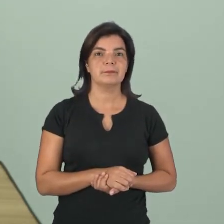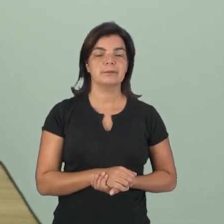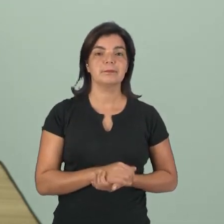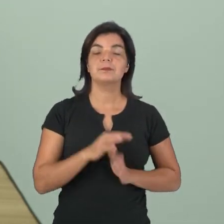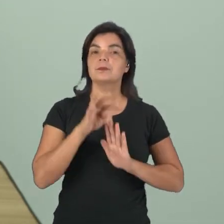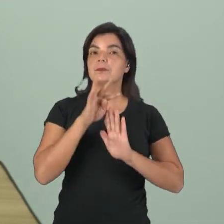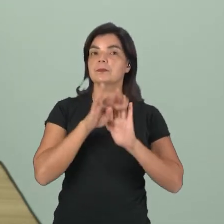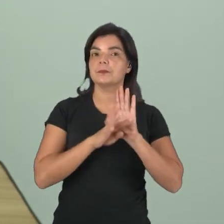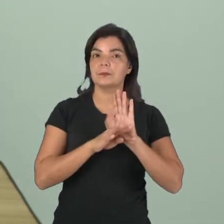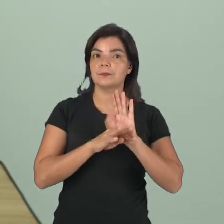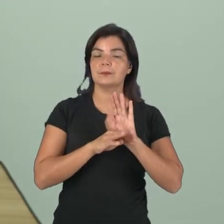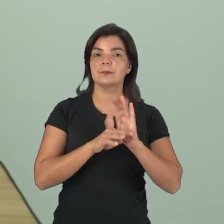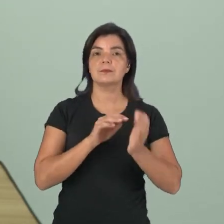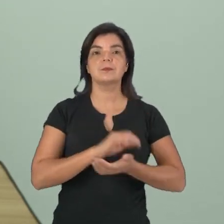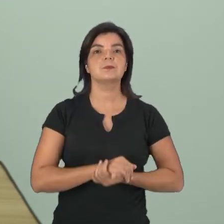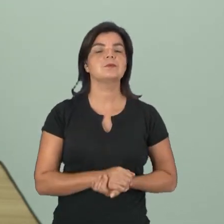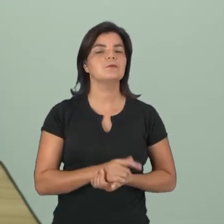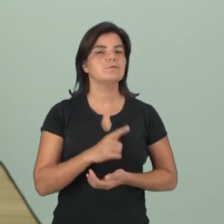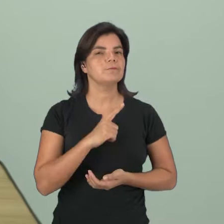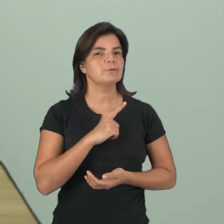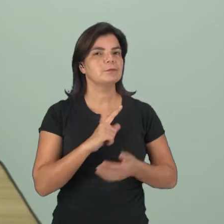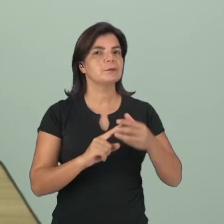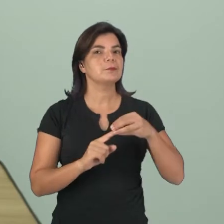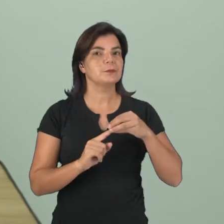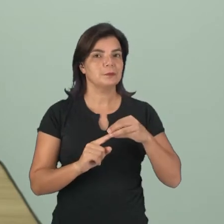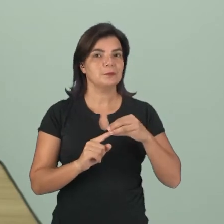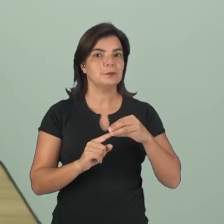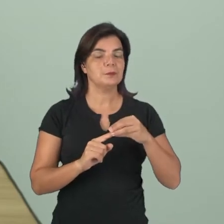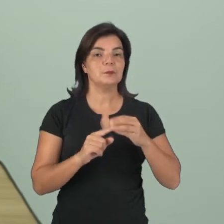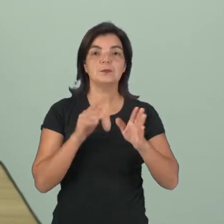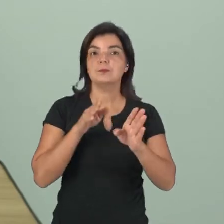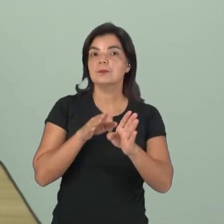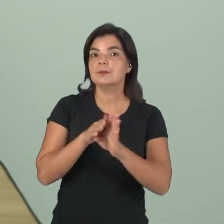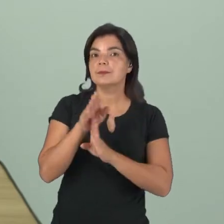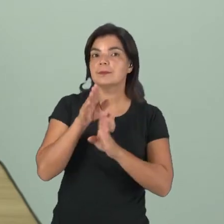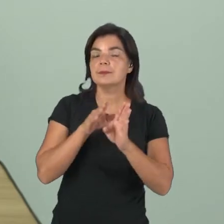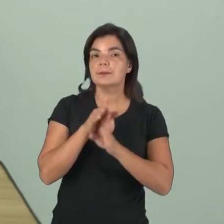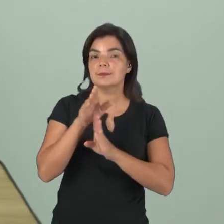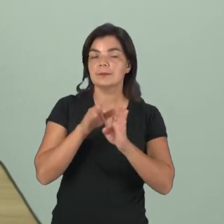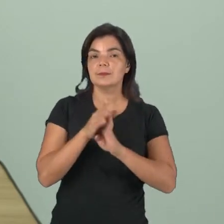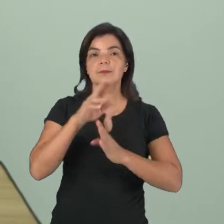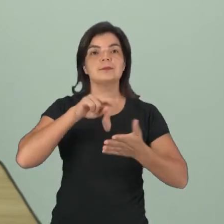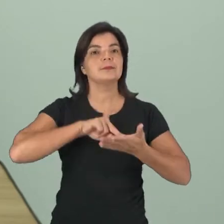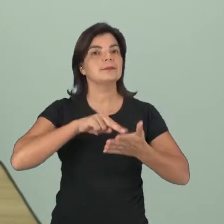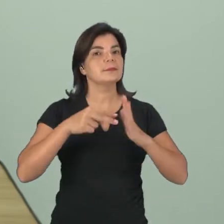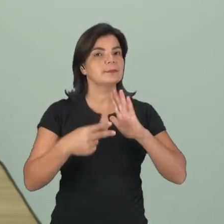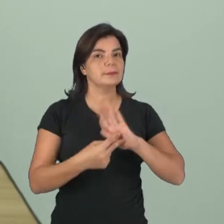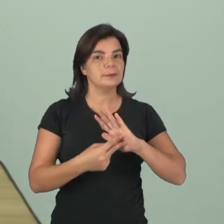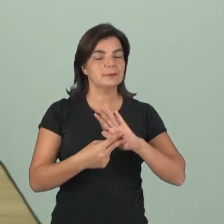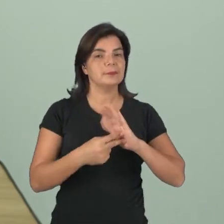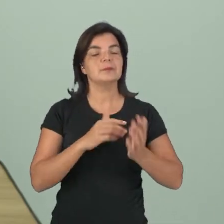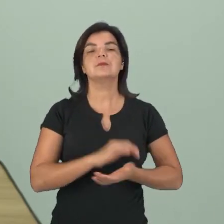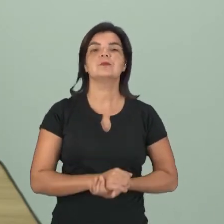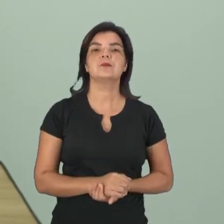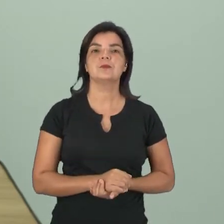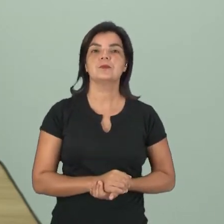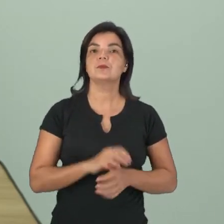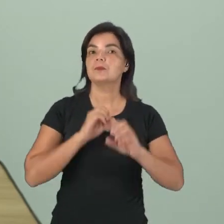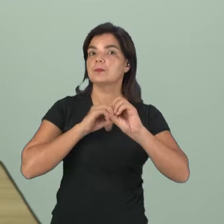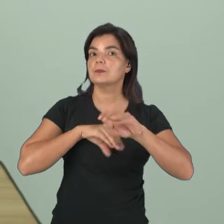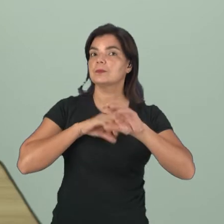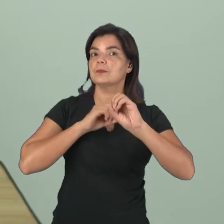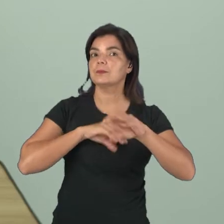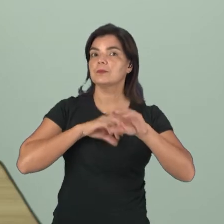Esse texto tem a finalidade de dar instruções, ou seja, nos ensinar